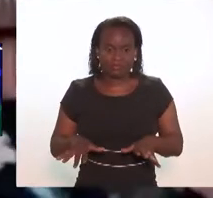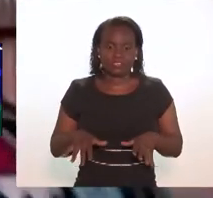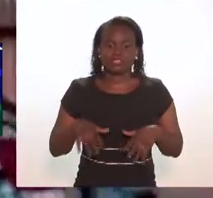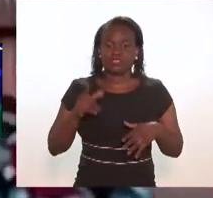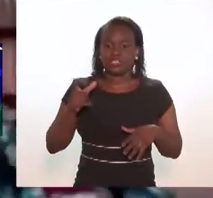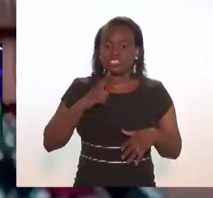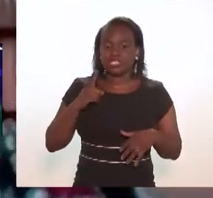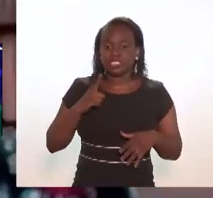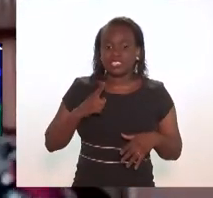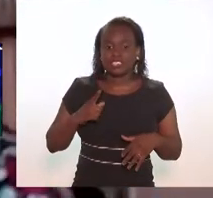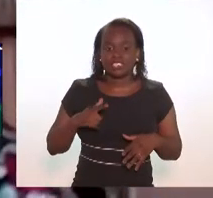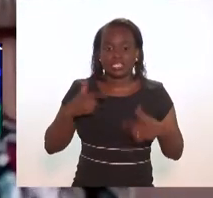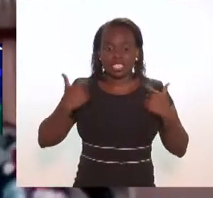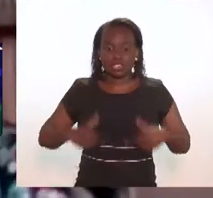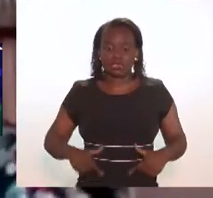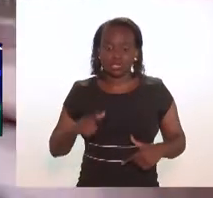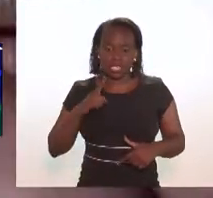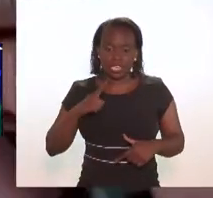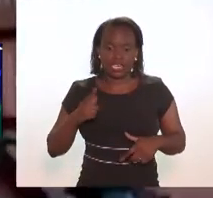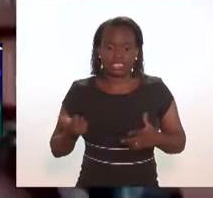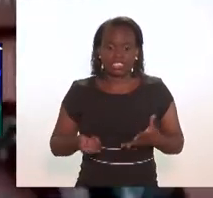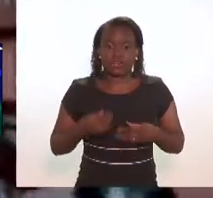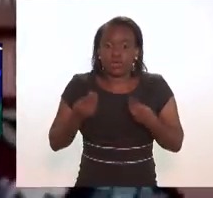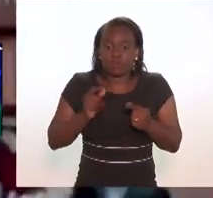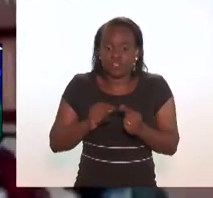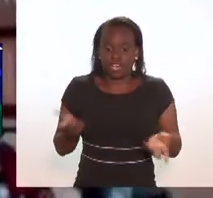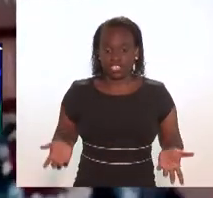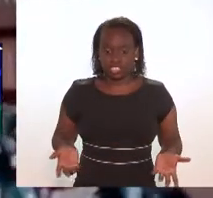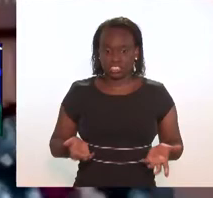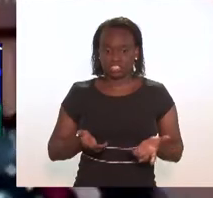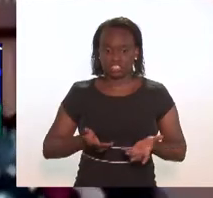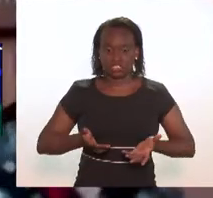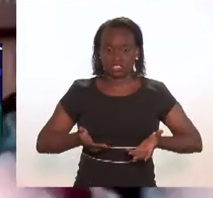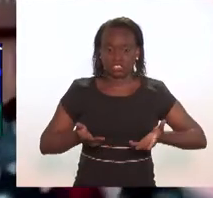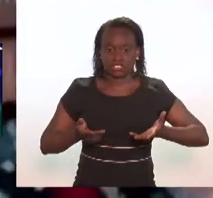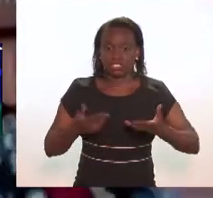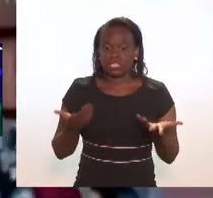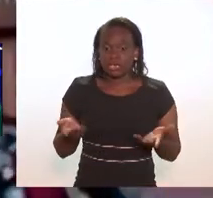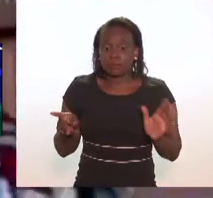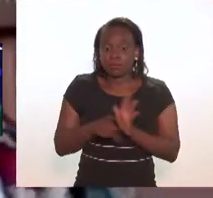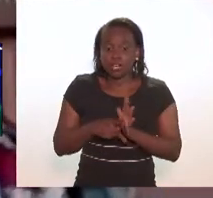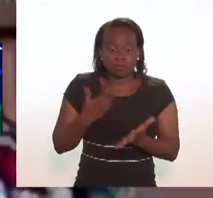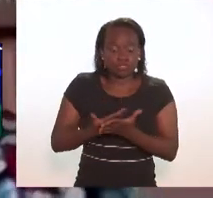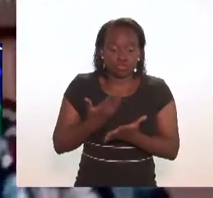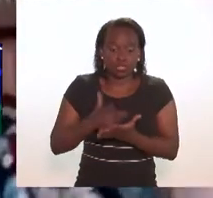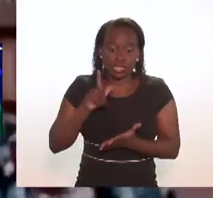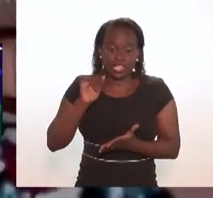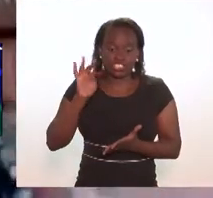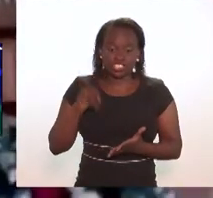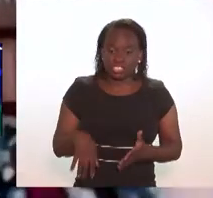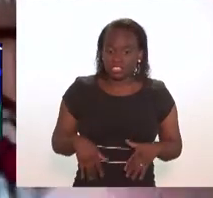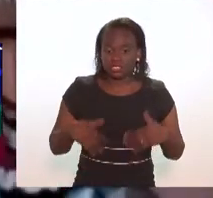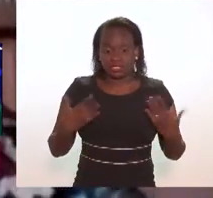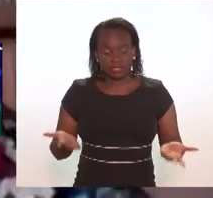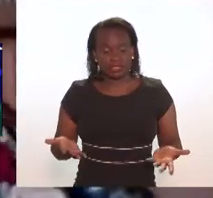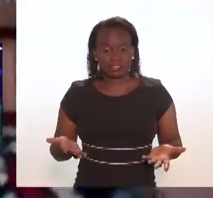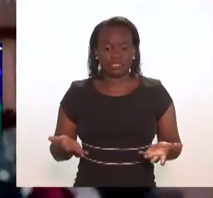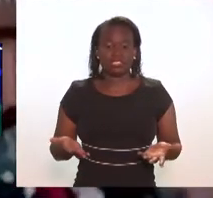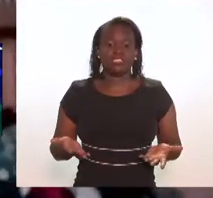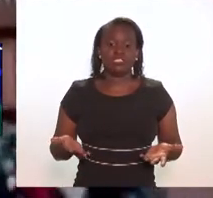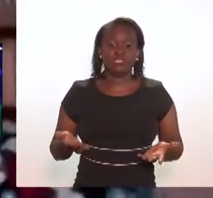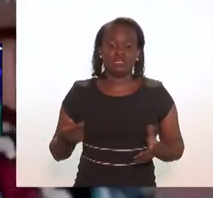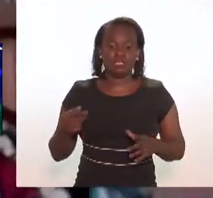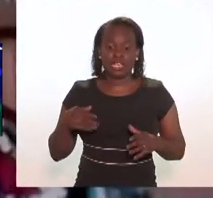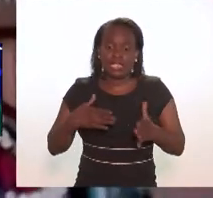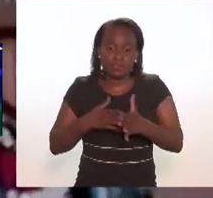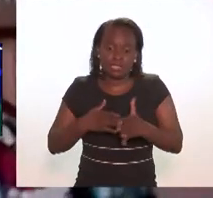você tinha o gênero neutro. E aí, como é que faz? Deve ter gente aqui que estudou latim. Eu não estudei latim. O latim é